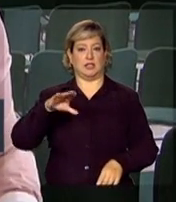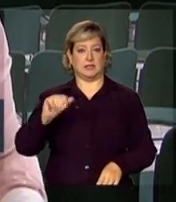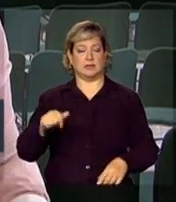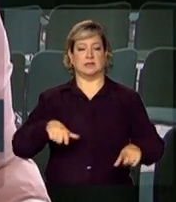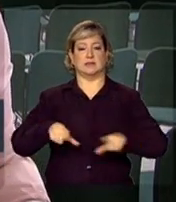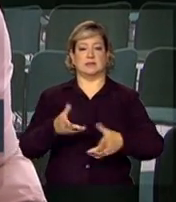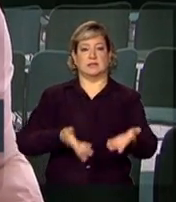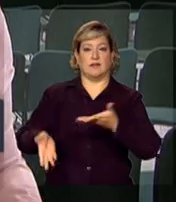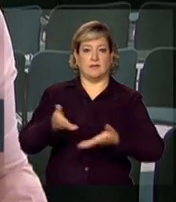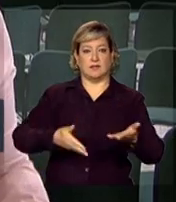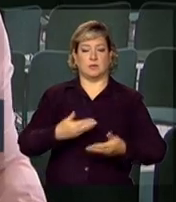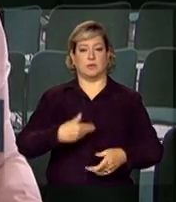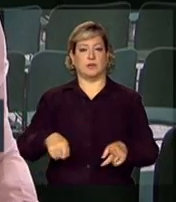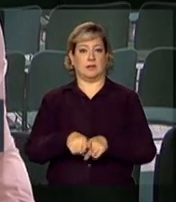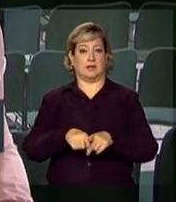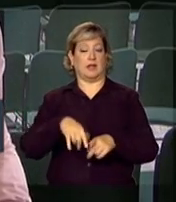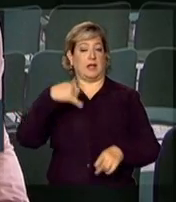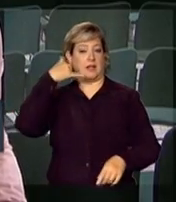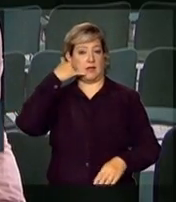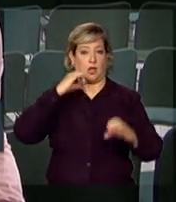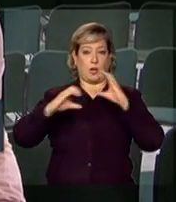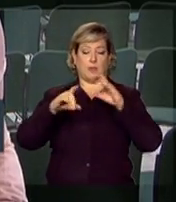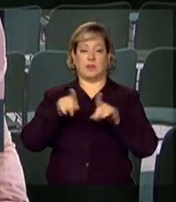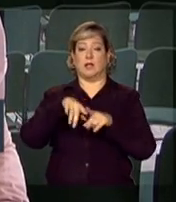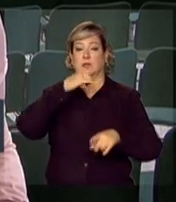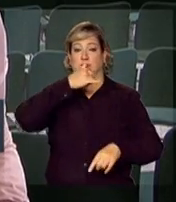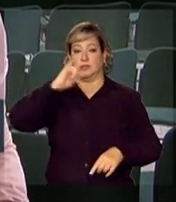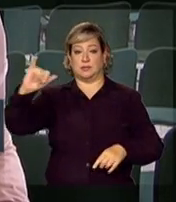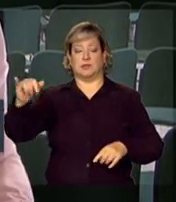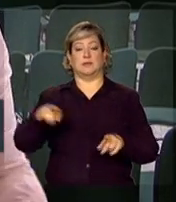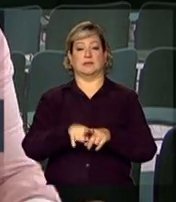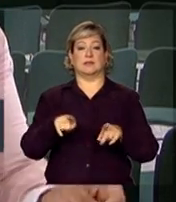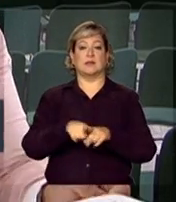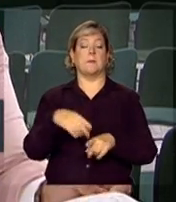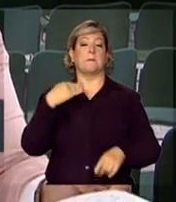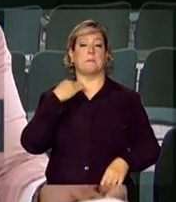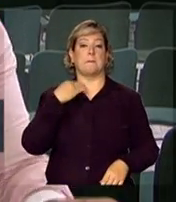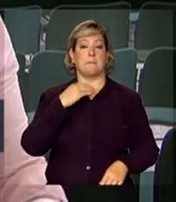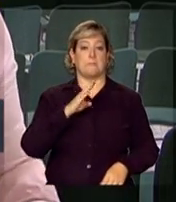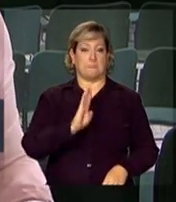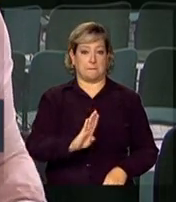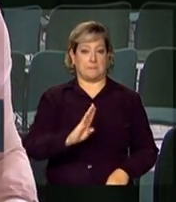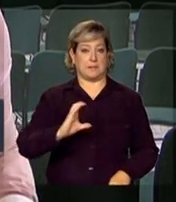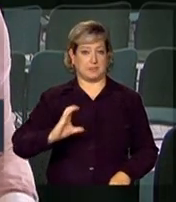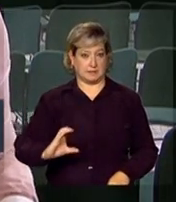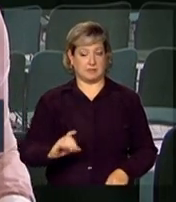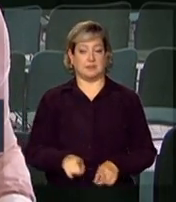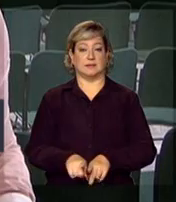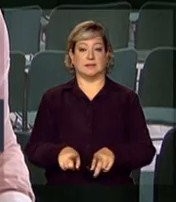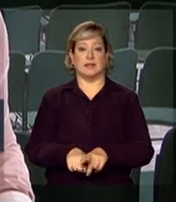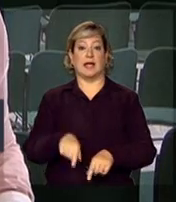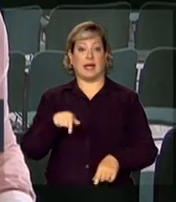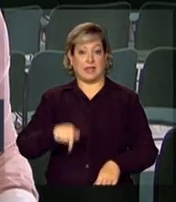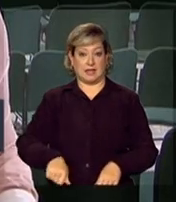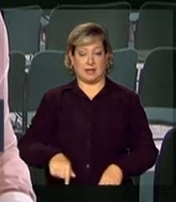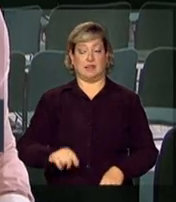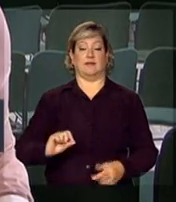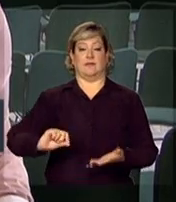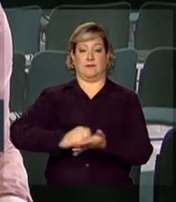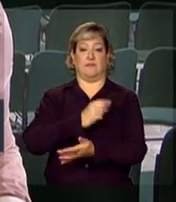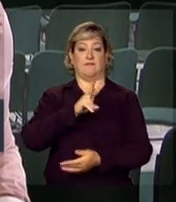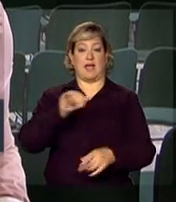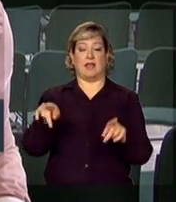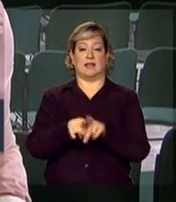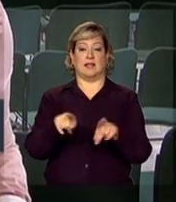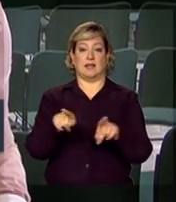como de telecomunicações e também de energia elétrica, além do Banco Central. Vai ser assinado também aqui no Palácio um acordo